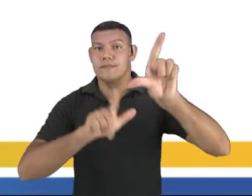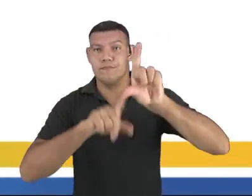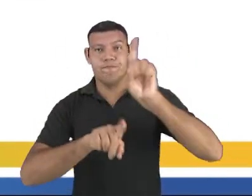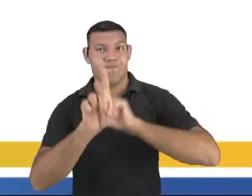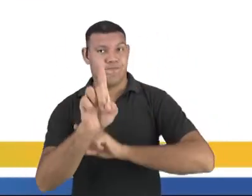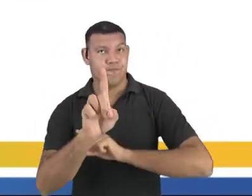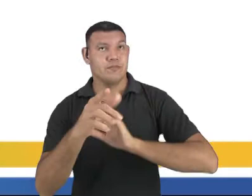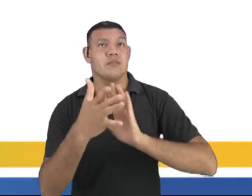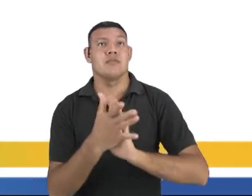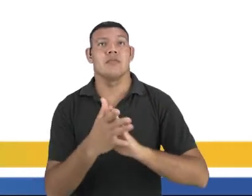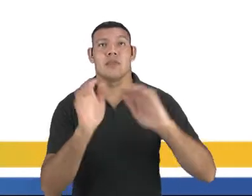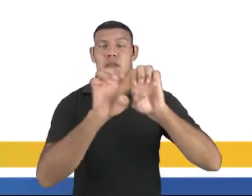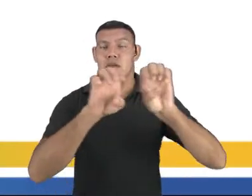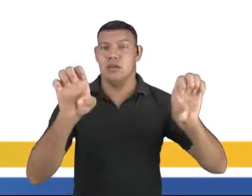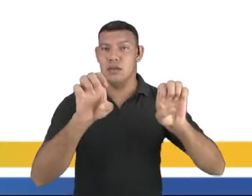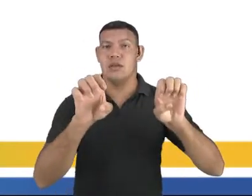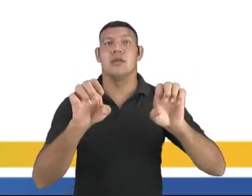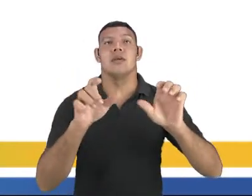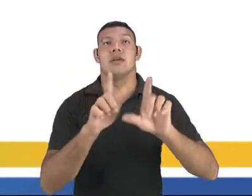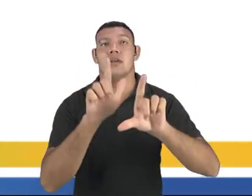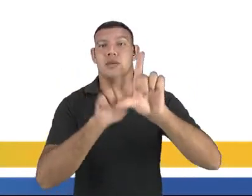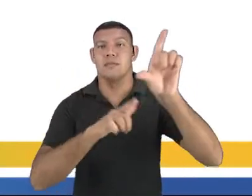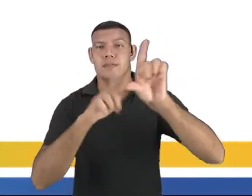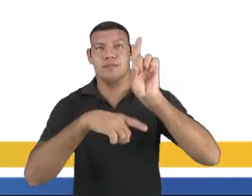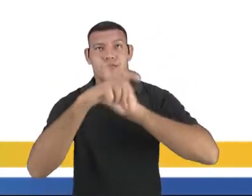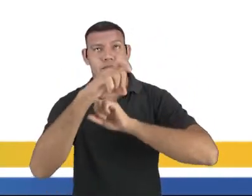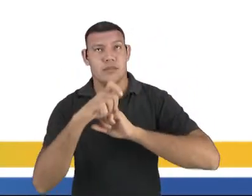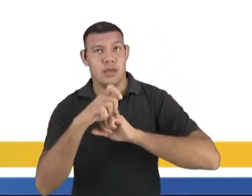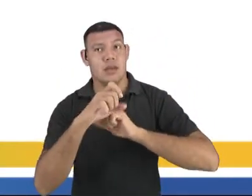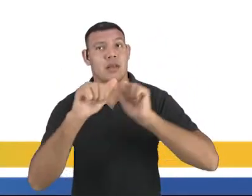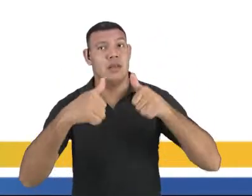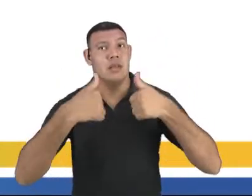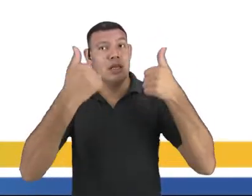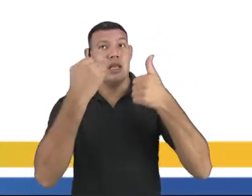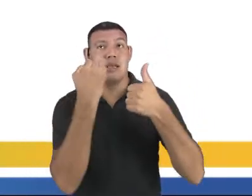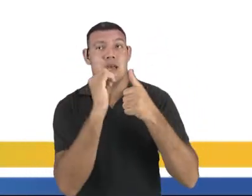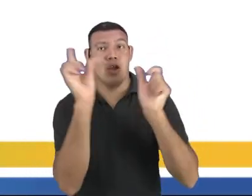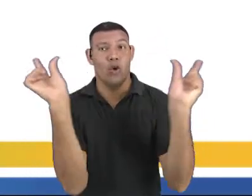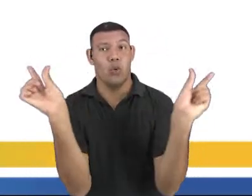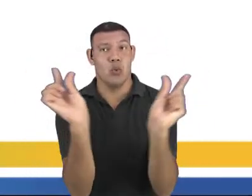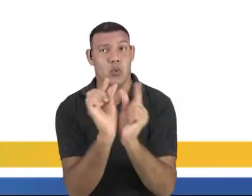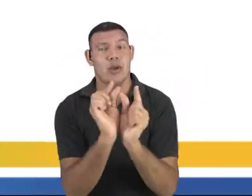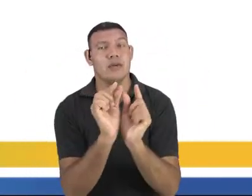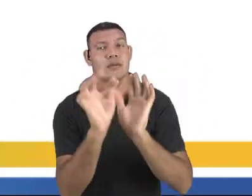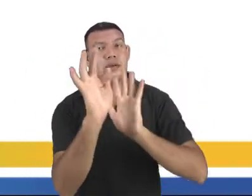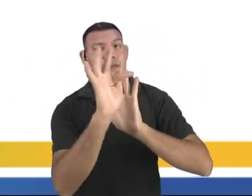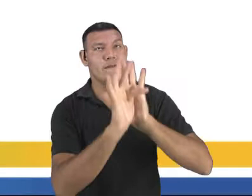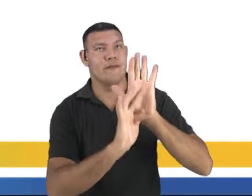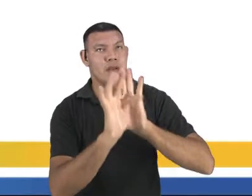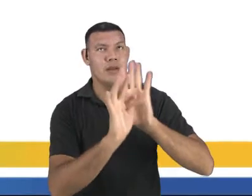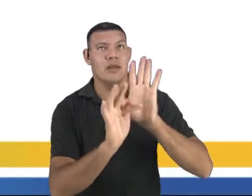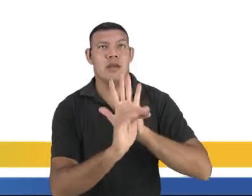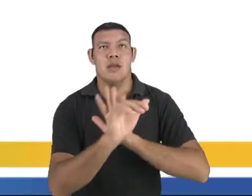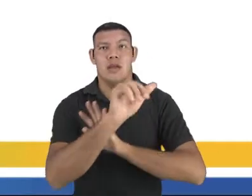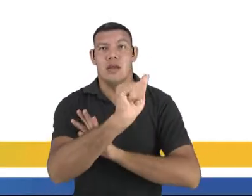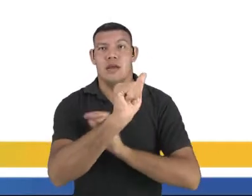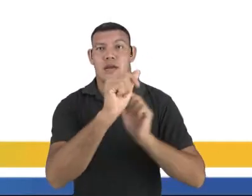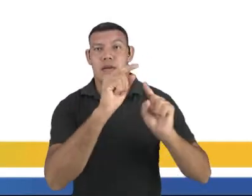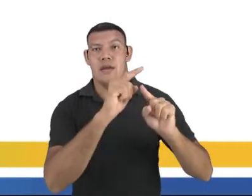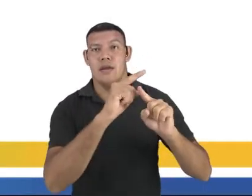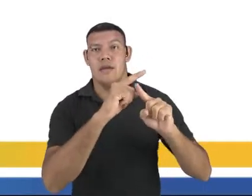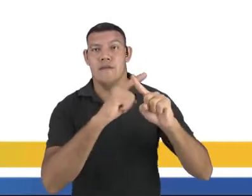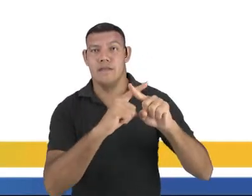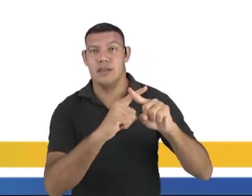com incógnita x é denominada do primeiro grau se puder ser reduzida a forma AX e Bob em que A e B